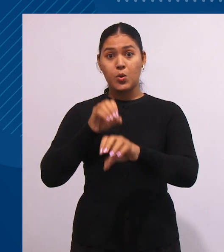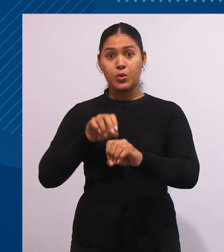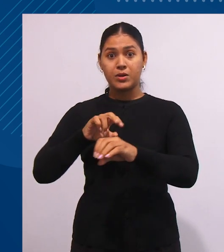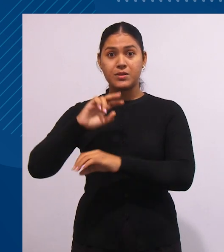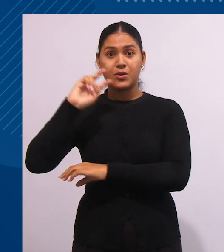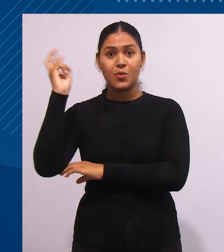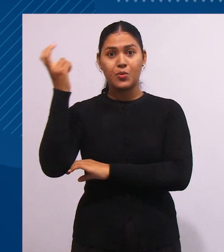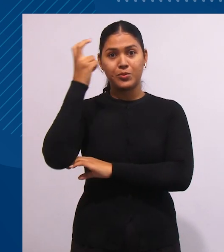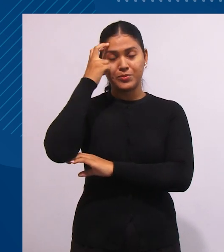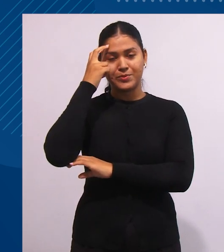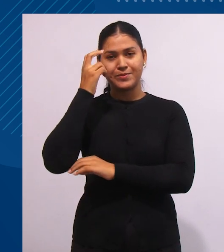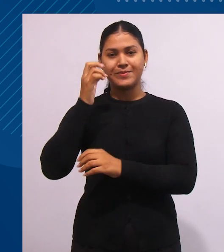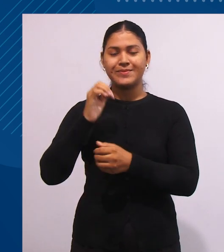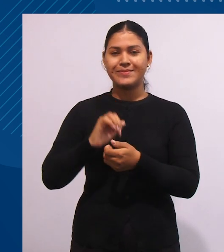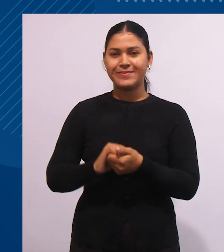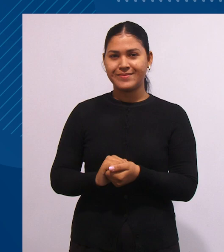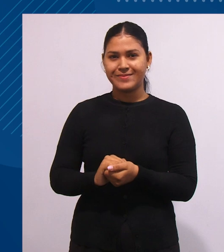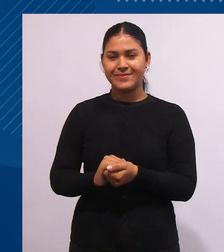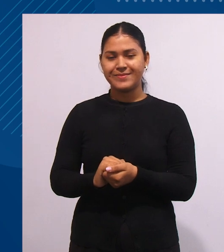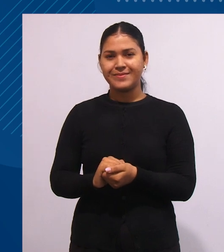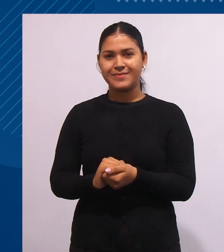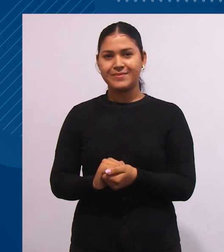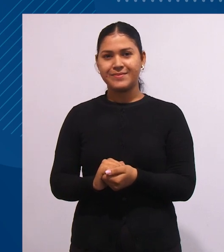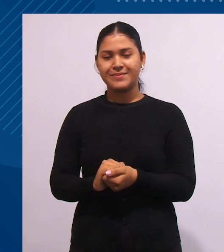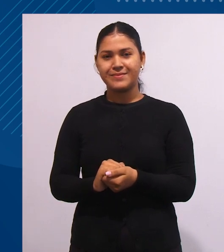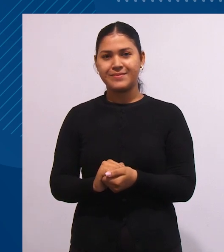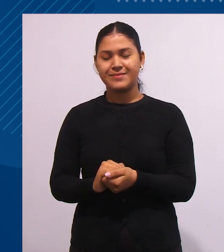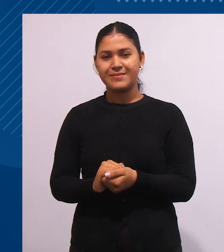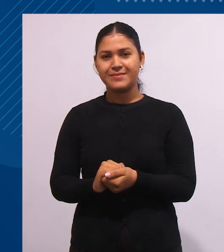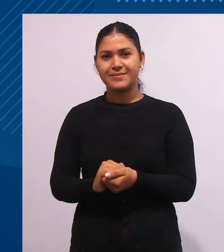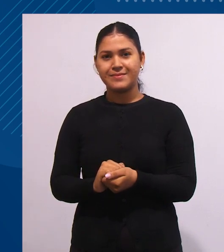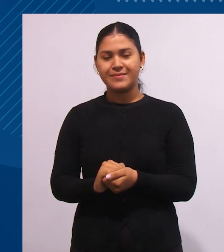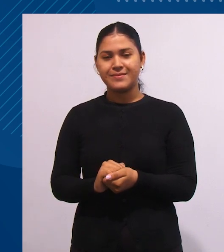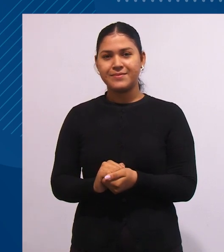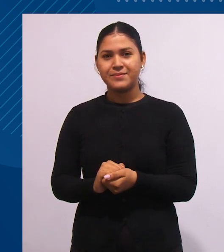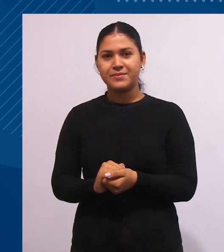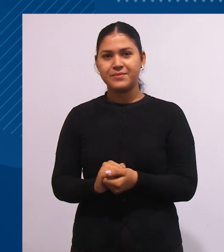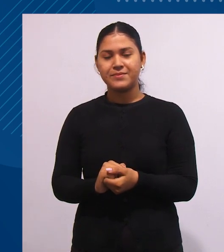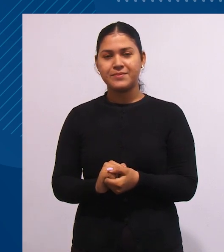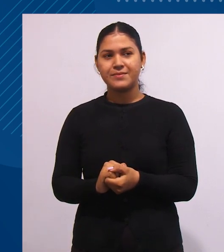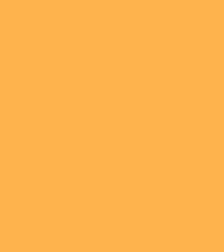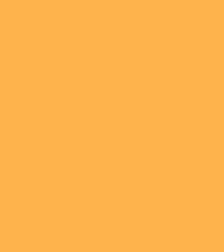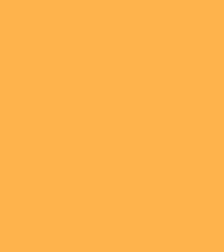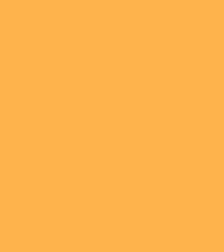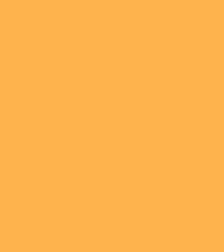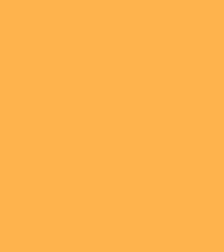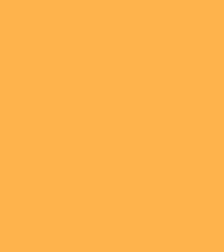educação intercultural. Rádio Genipapo, a sua voz nativa da Amazônia.